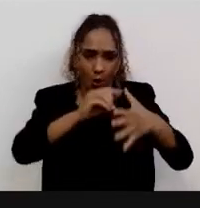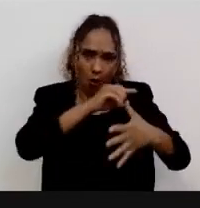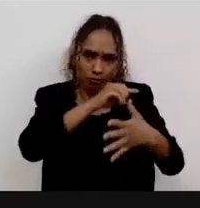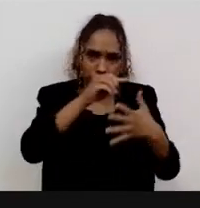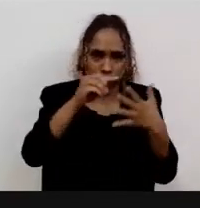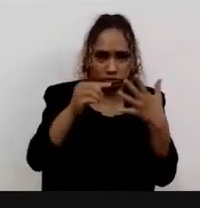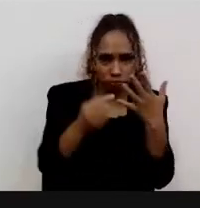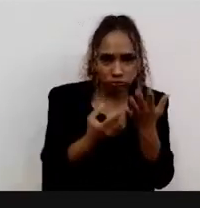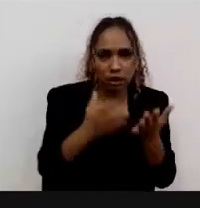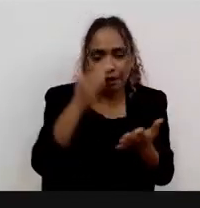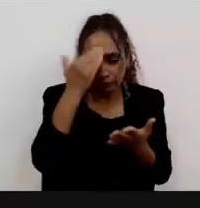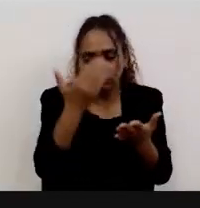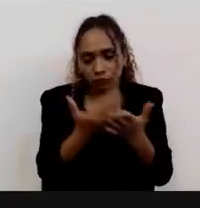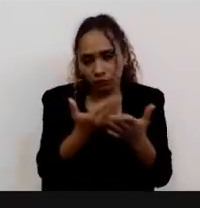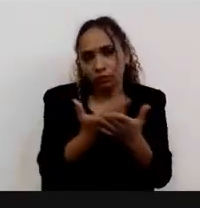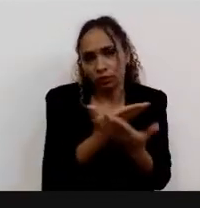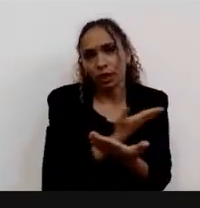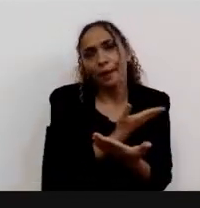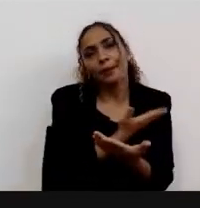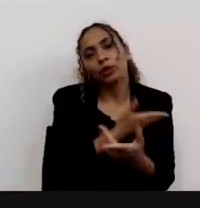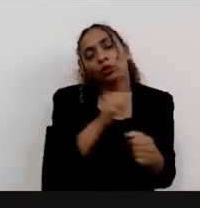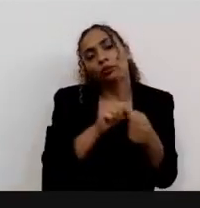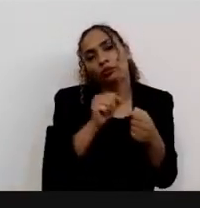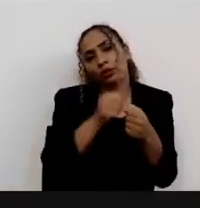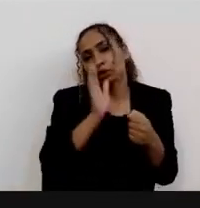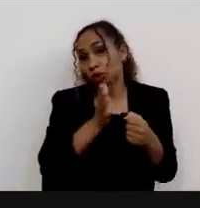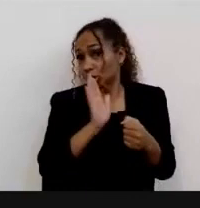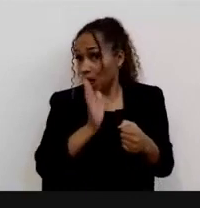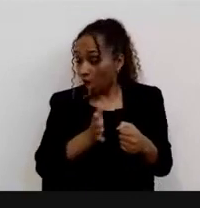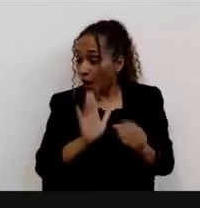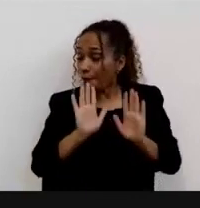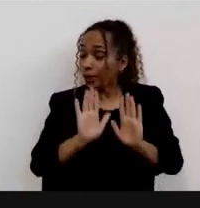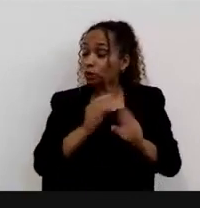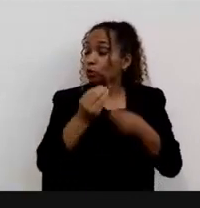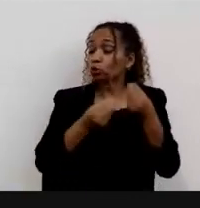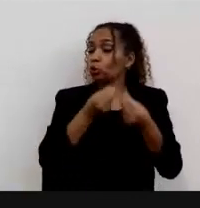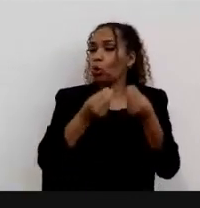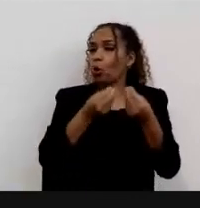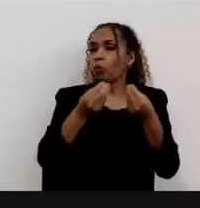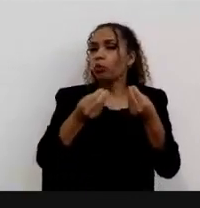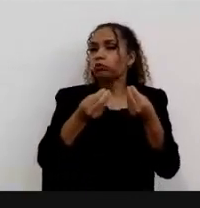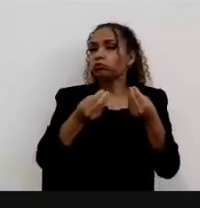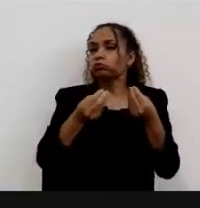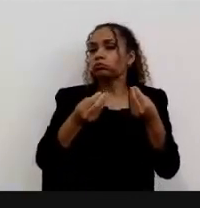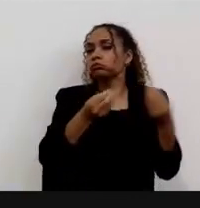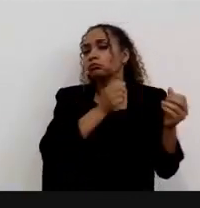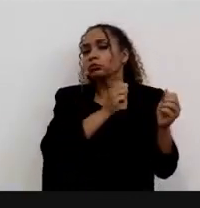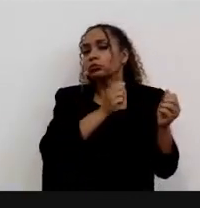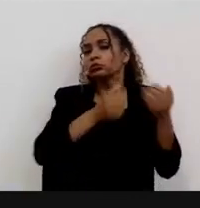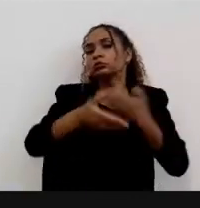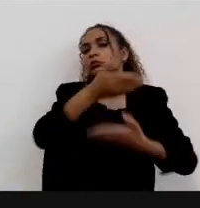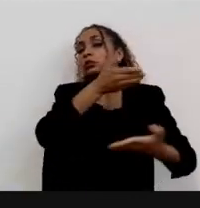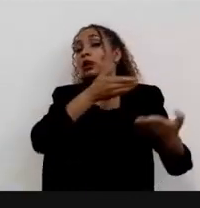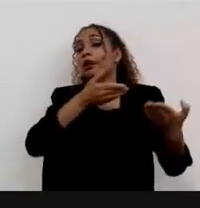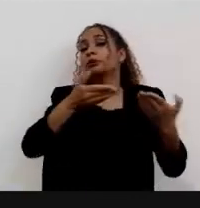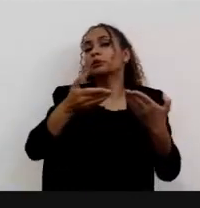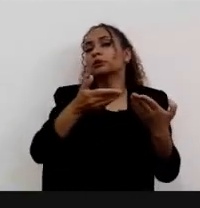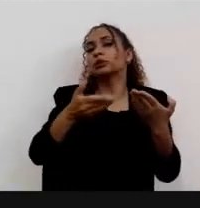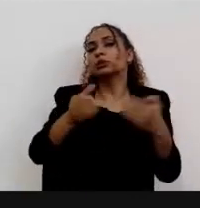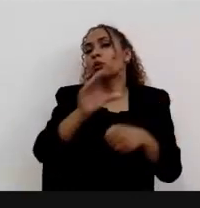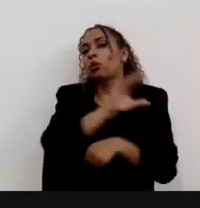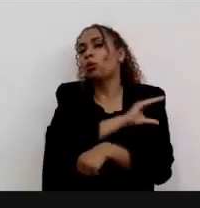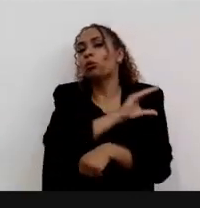gente verifica que muitos colegas já fazem automação, mas é de forma esparsa. Não existe, não sei, uma